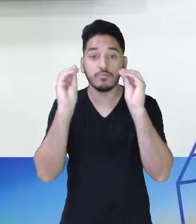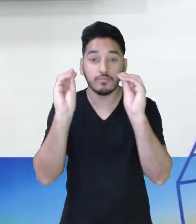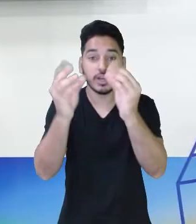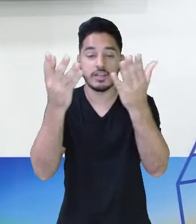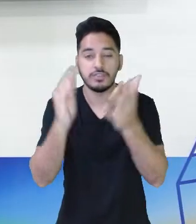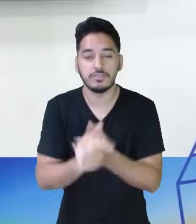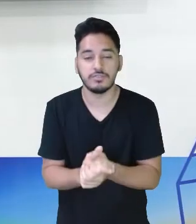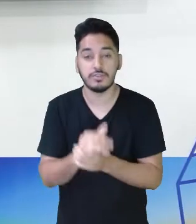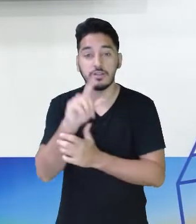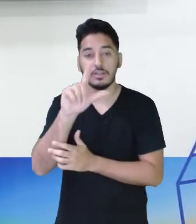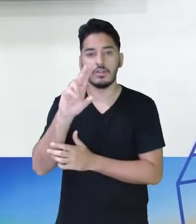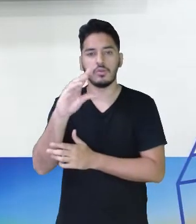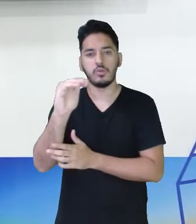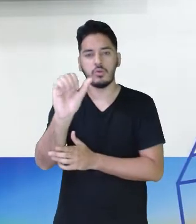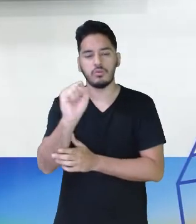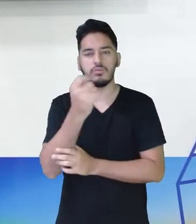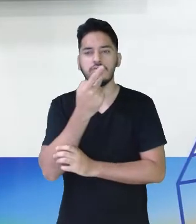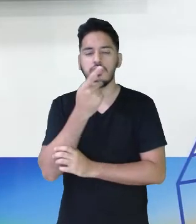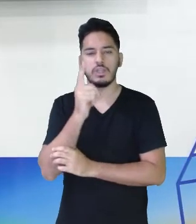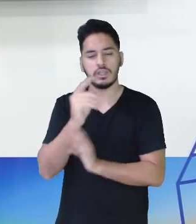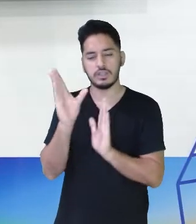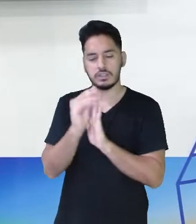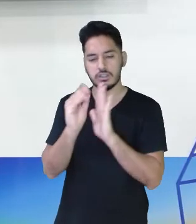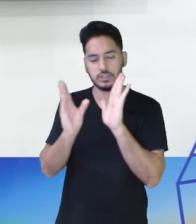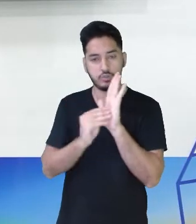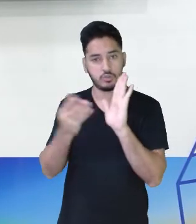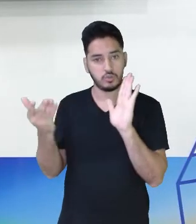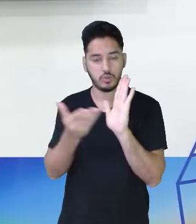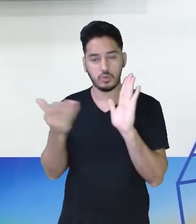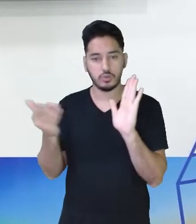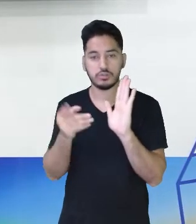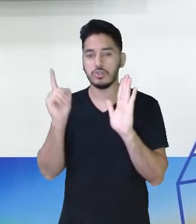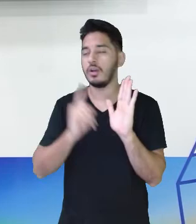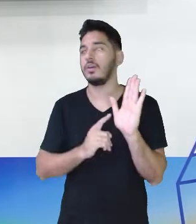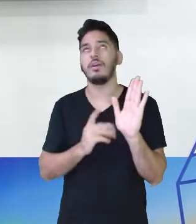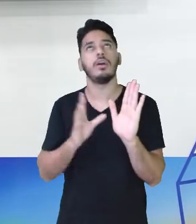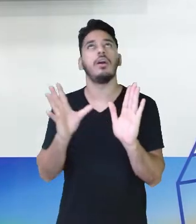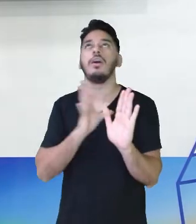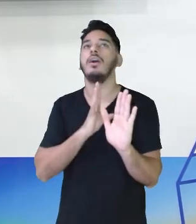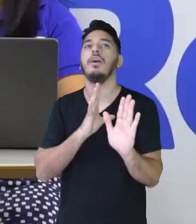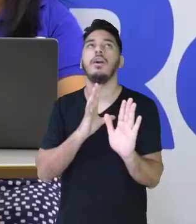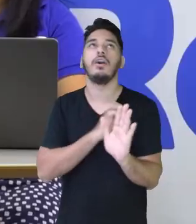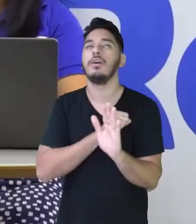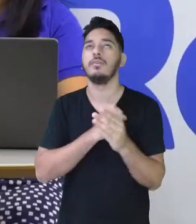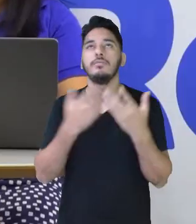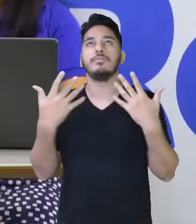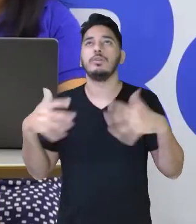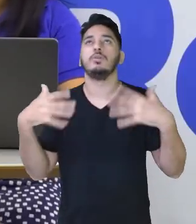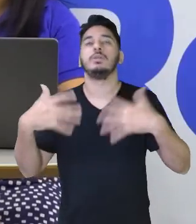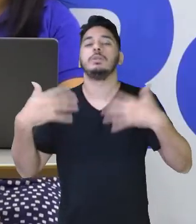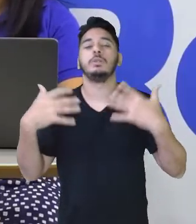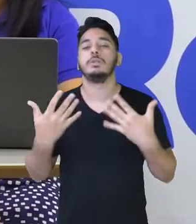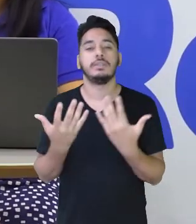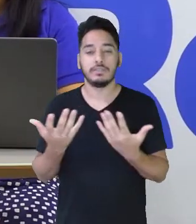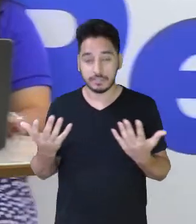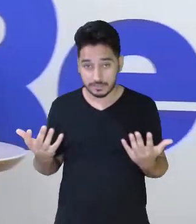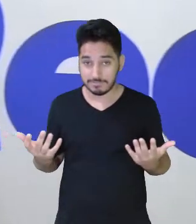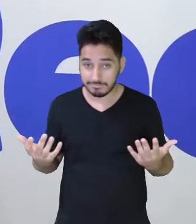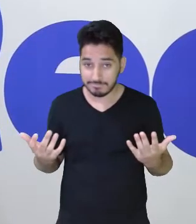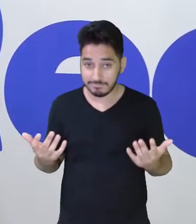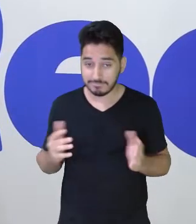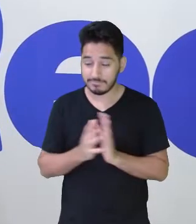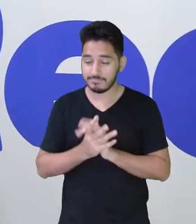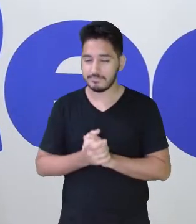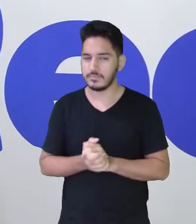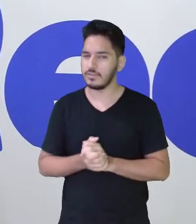E Lucas está dizendo que esse assunto de hoje é o assunto preferido dele. Olha então, que maravilha. Eu acho que ele deve estar amando.